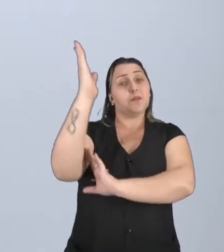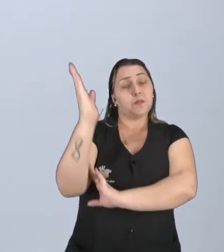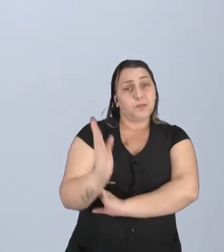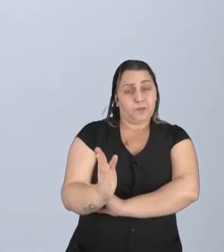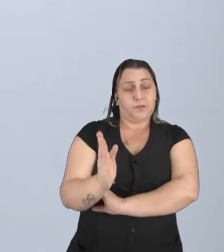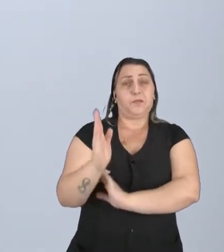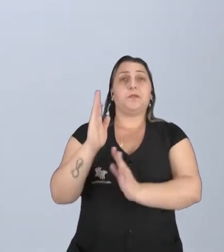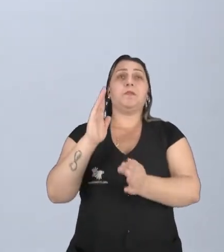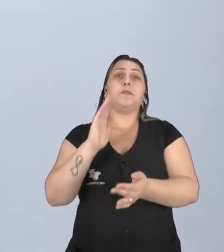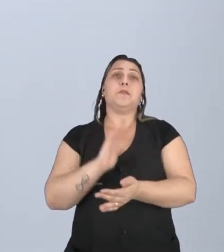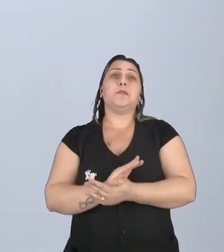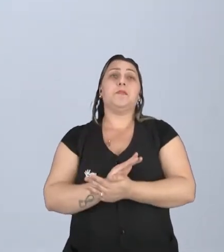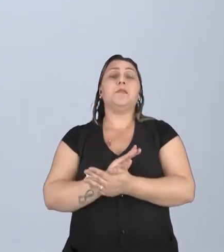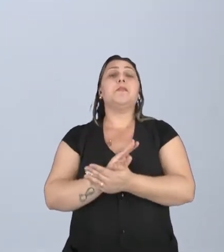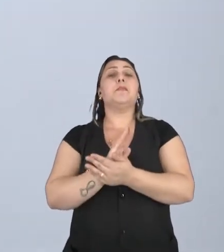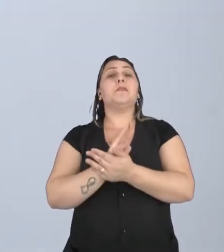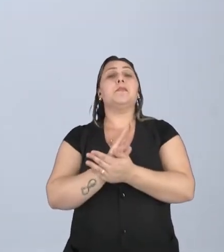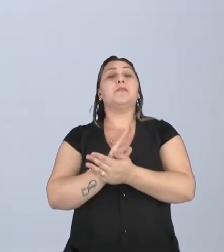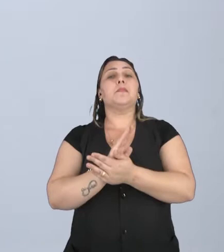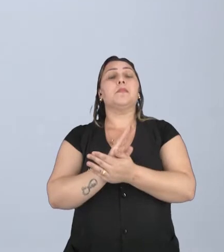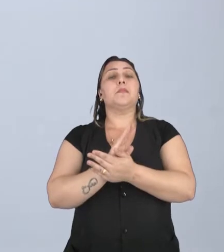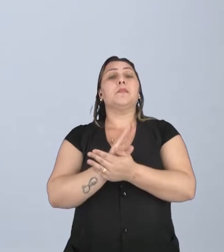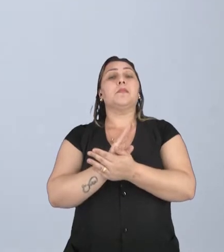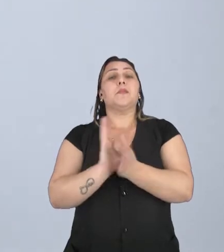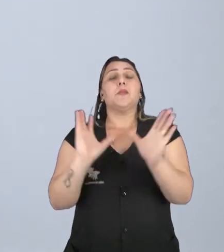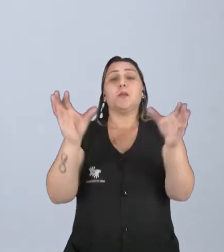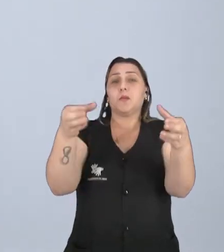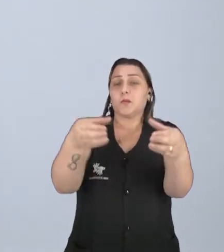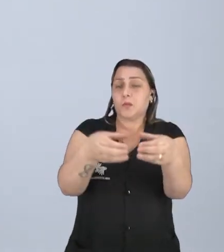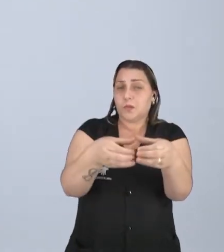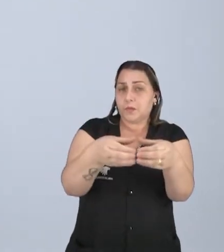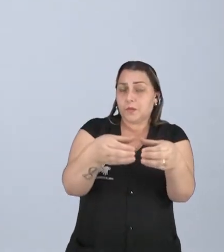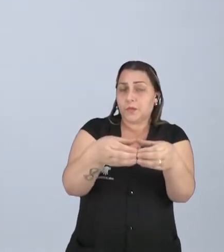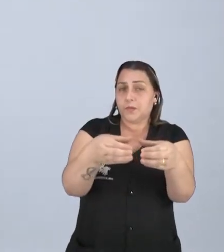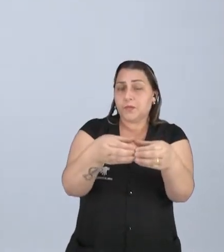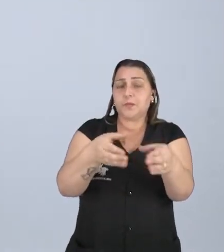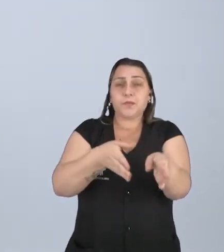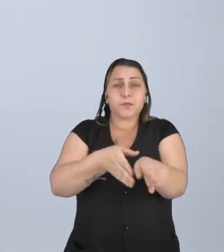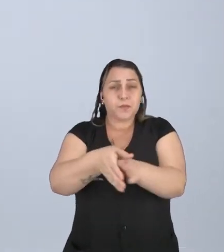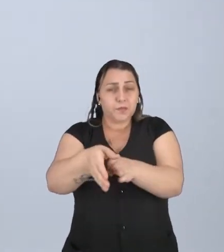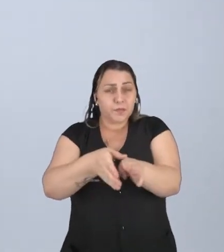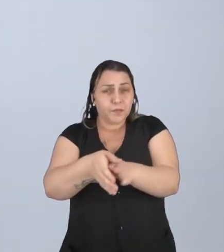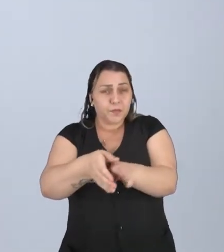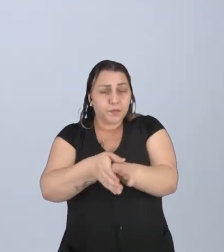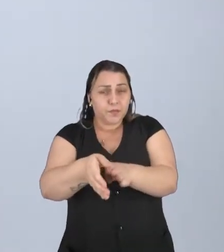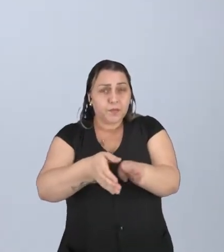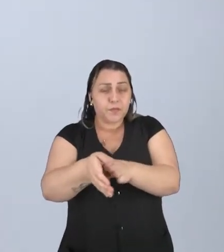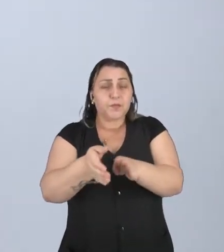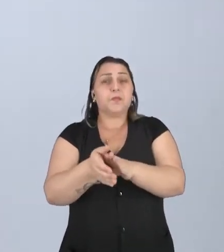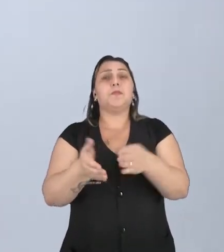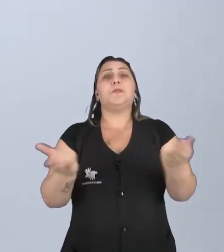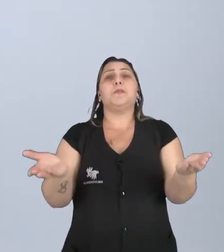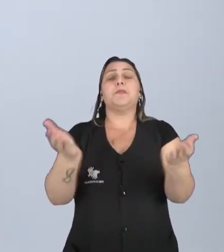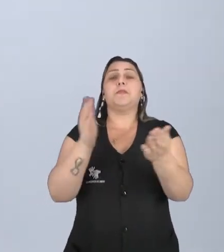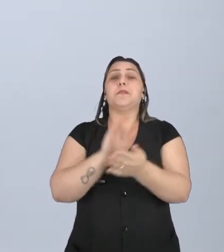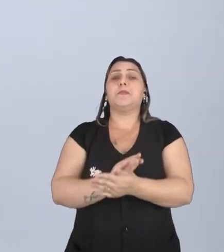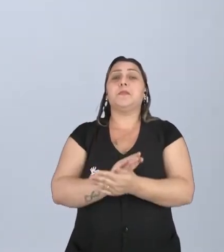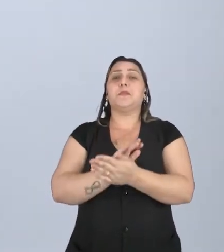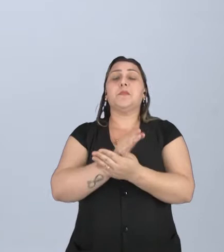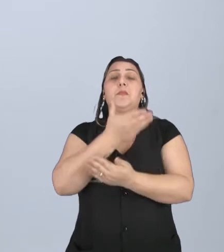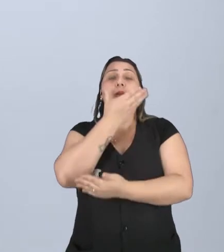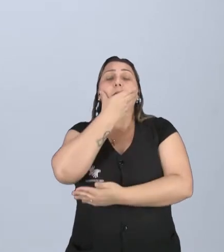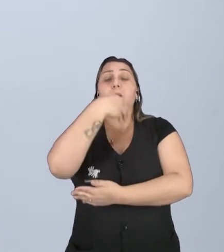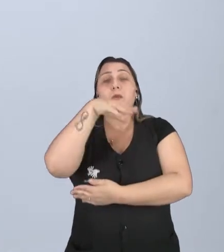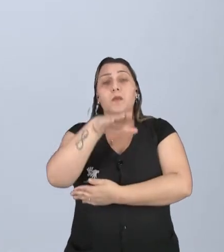ele vai passar a ser governado por um conselho de regentes, né, até então que o menino,